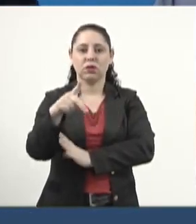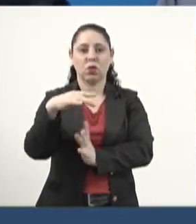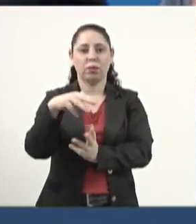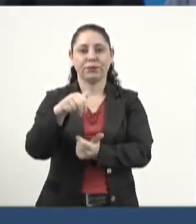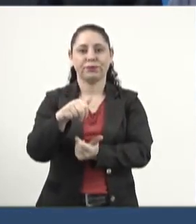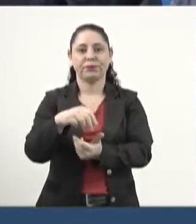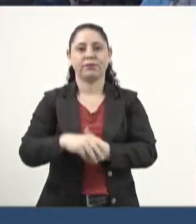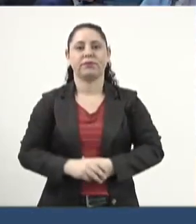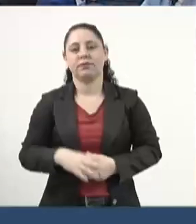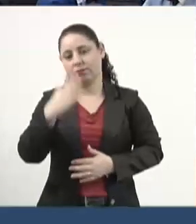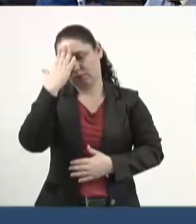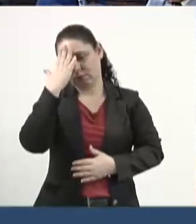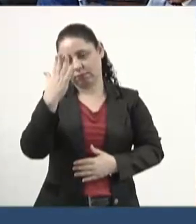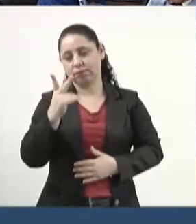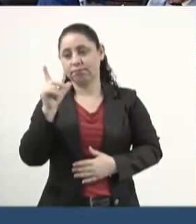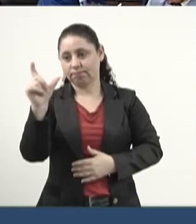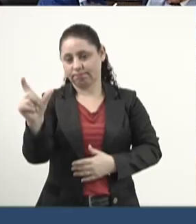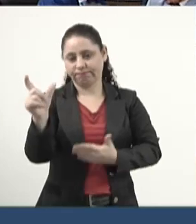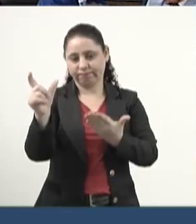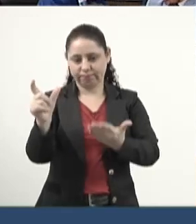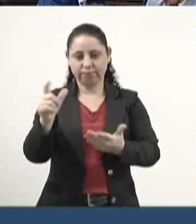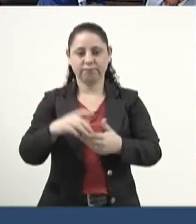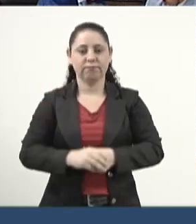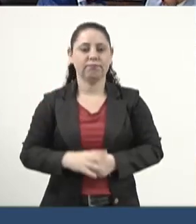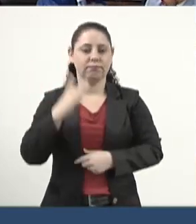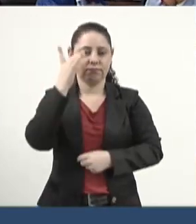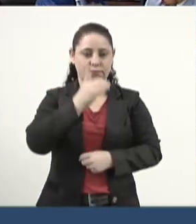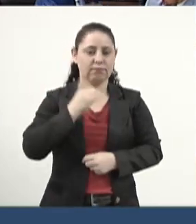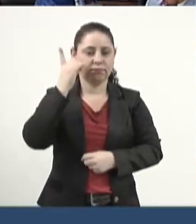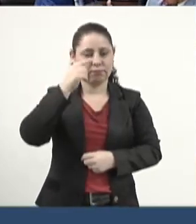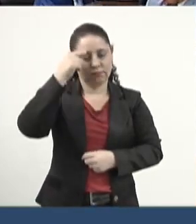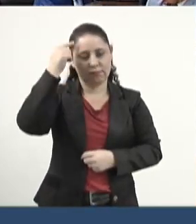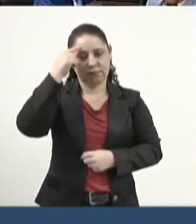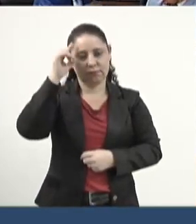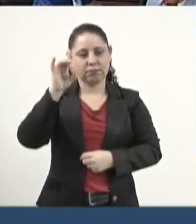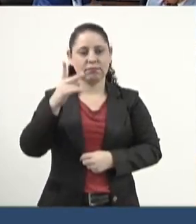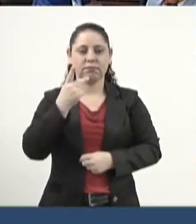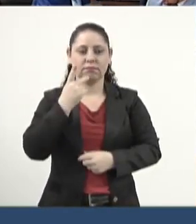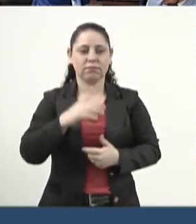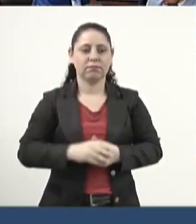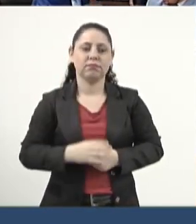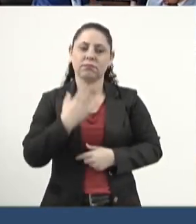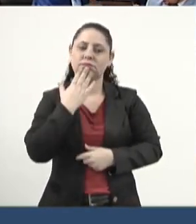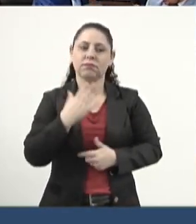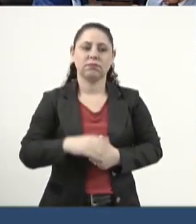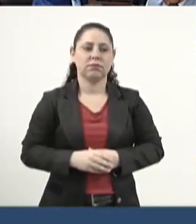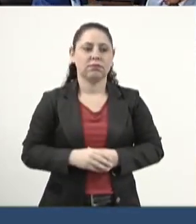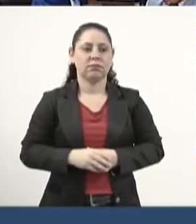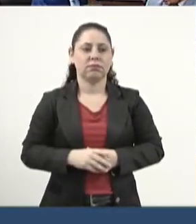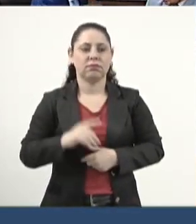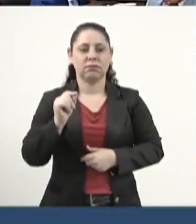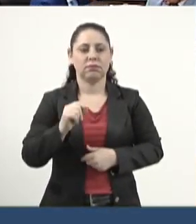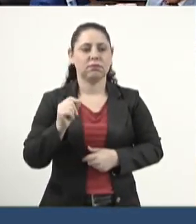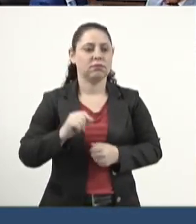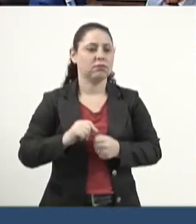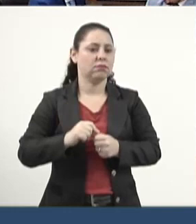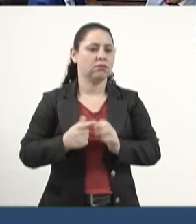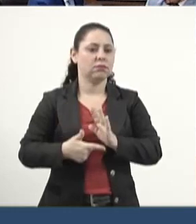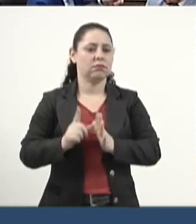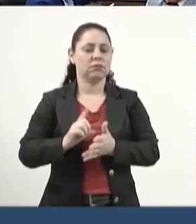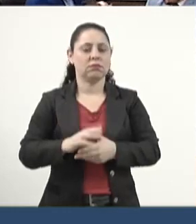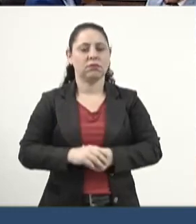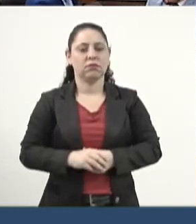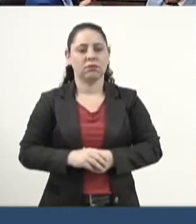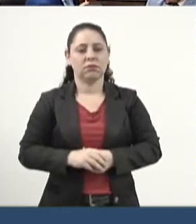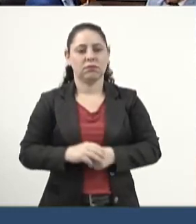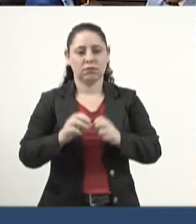mundo. Eu agradeço a parte de Vossa Excelência, deputado Pedro Kemp. Só uma solicitação, qualquer coisa restabelece tempo.